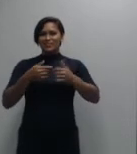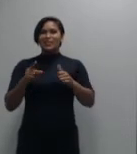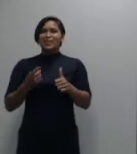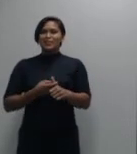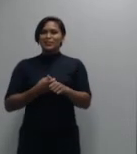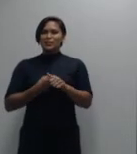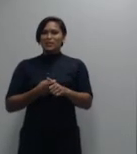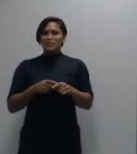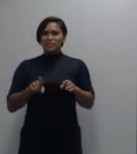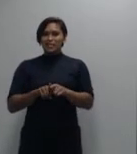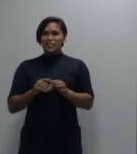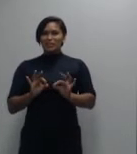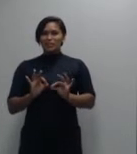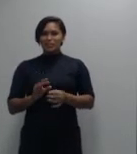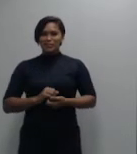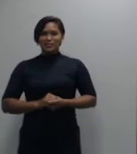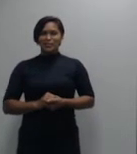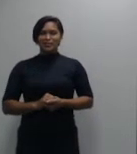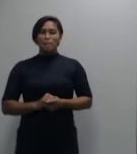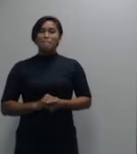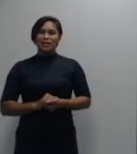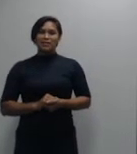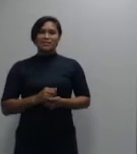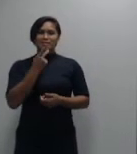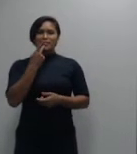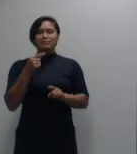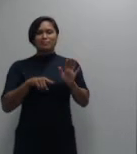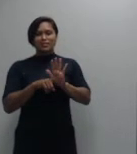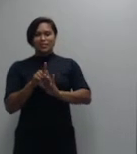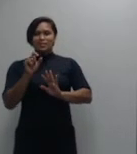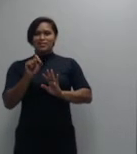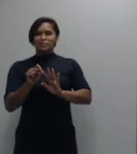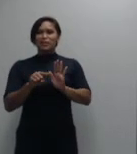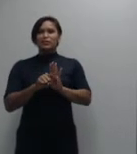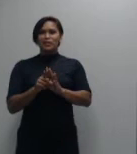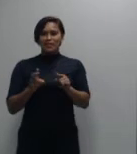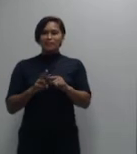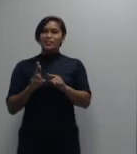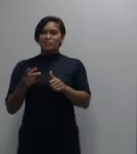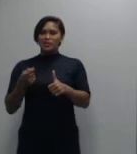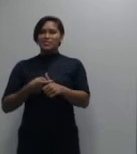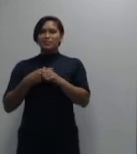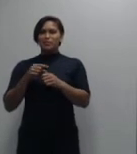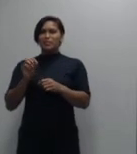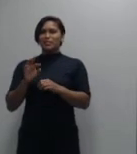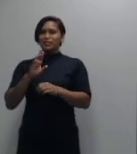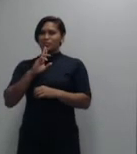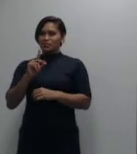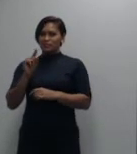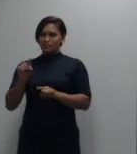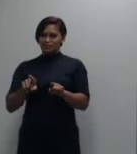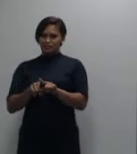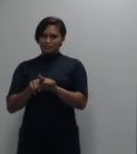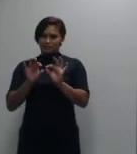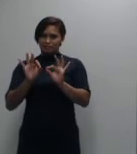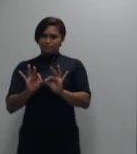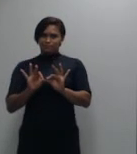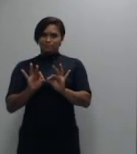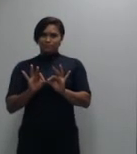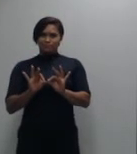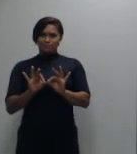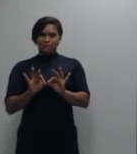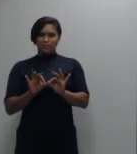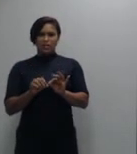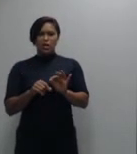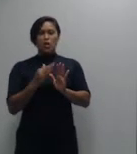juiz ou relatou-se demonstrada apossibilidade de provimento do recurso recurso aqui todo justamente